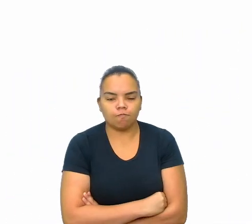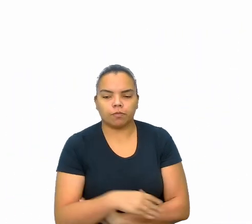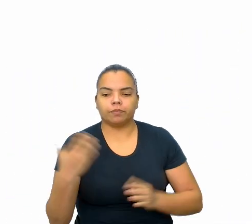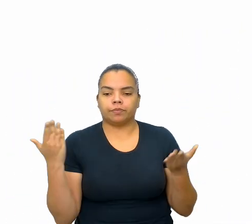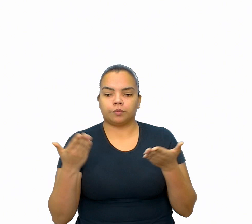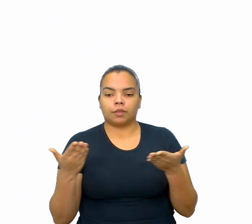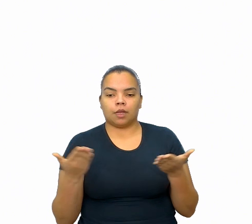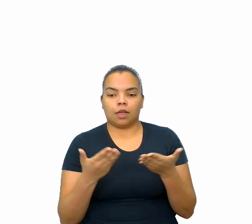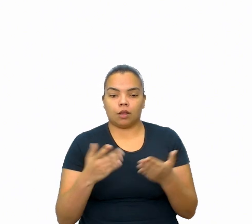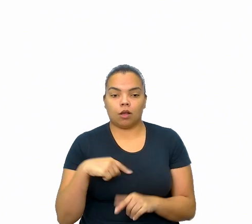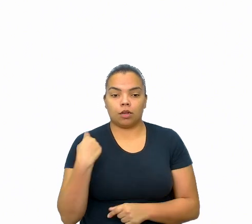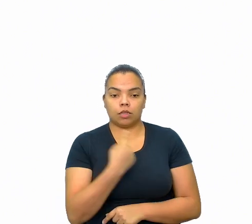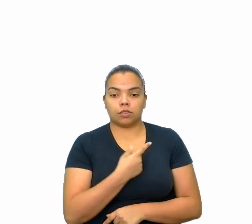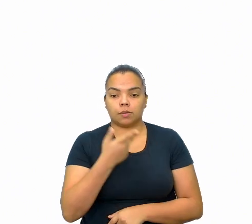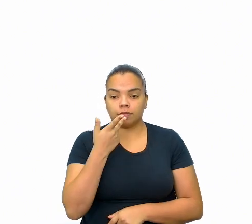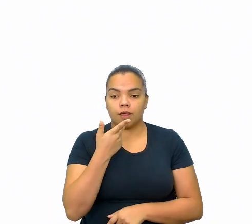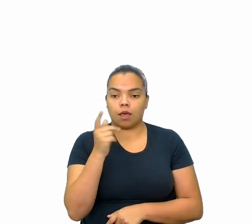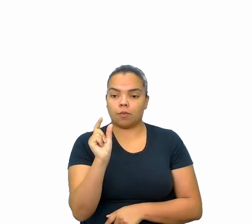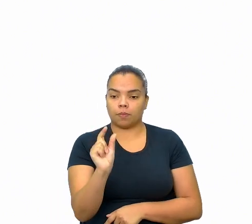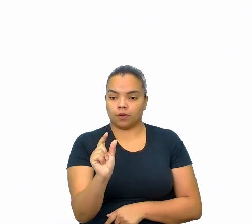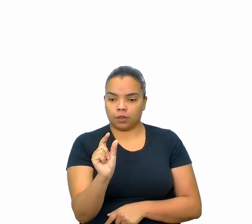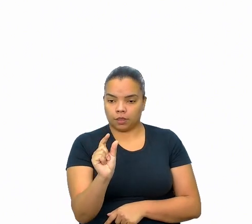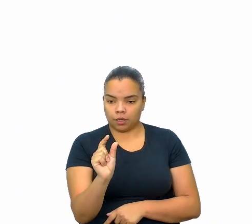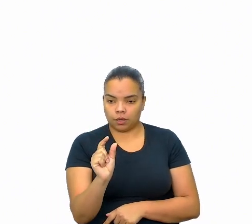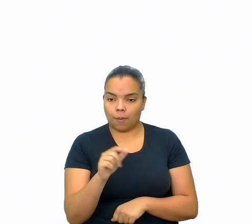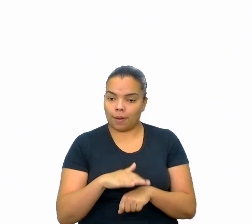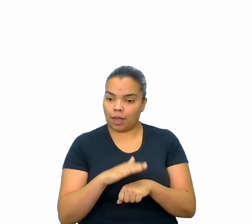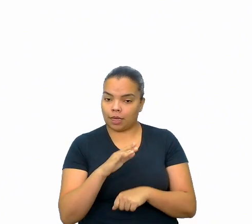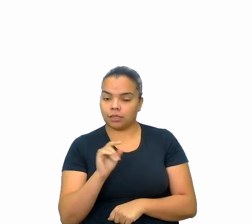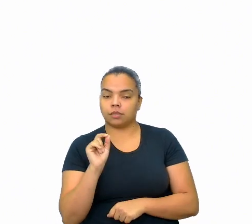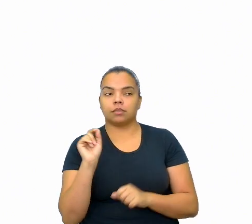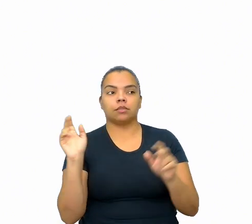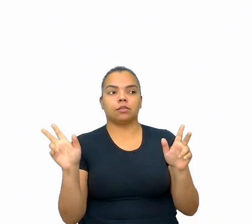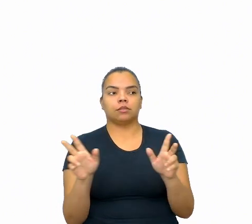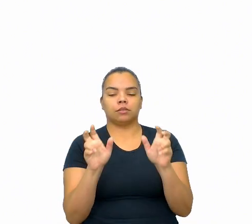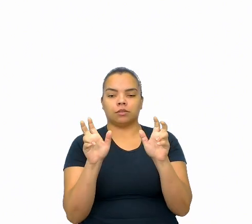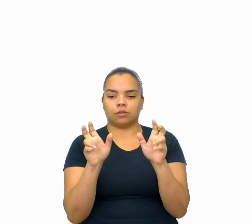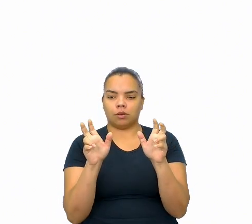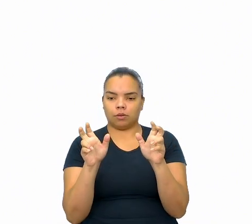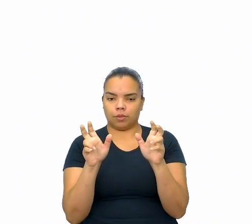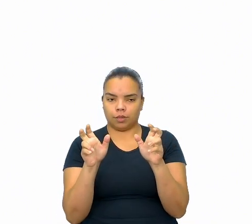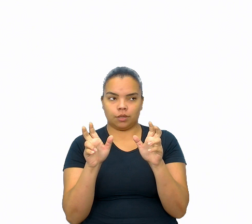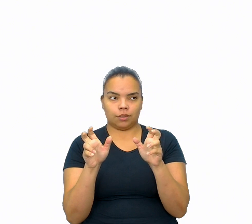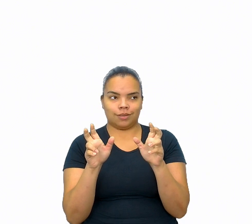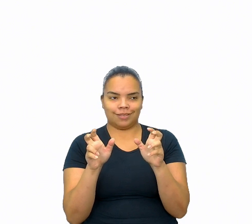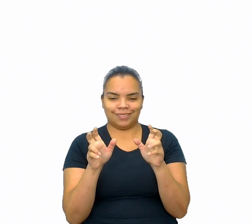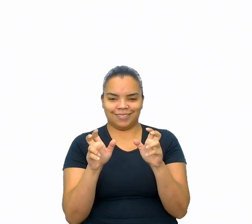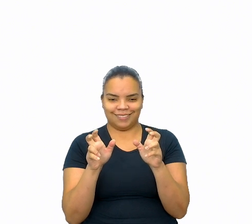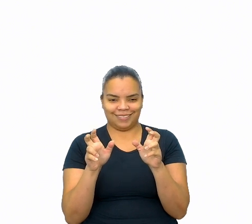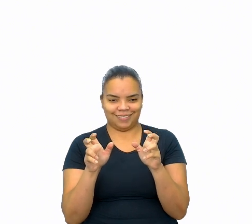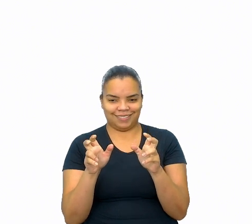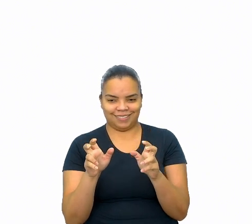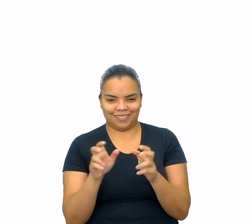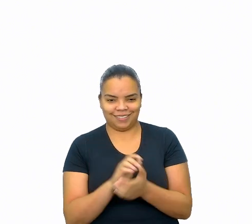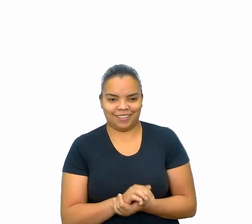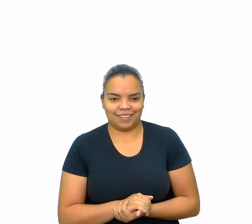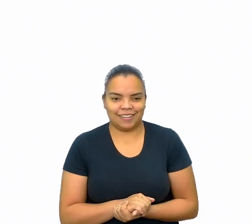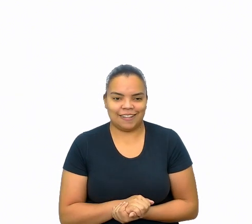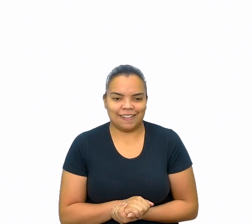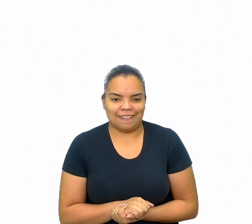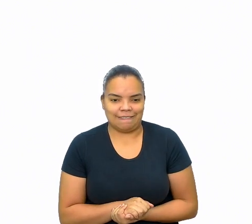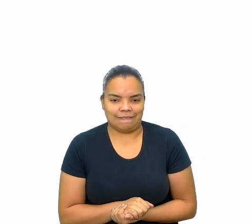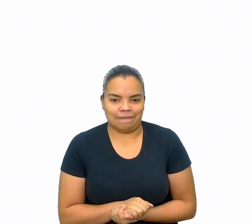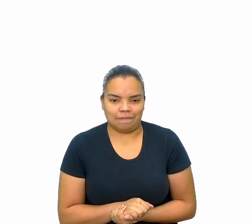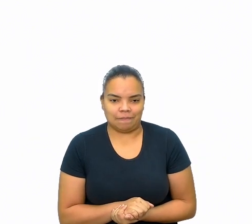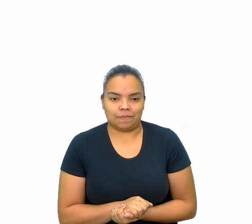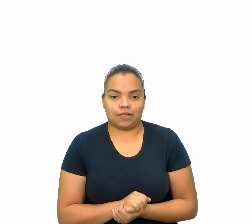agora a gente vai falar um pouquinho mais sobre a gente trouxe aí uma